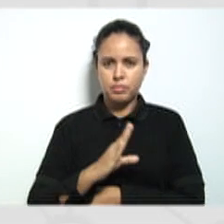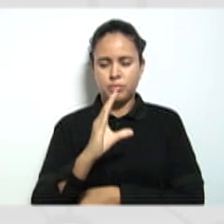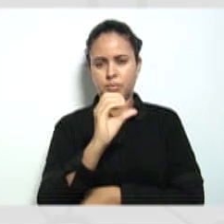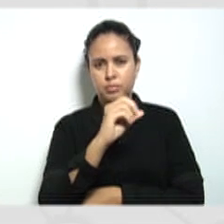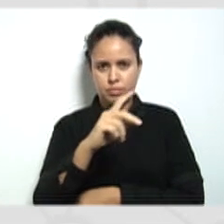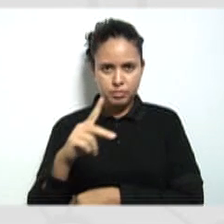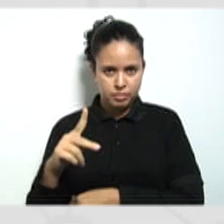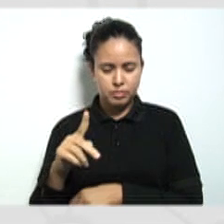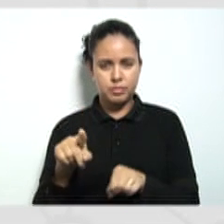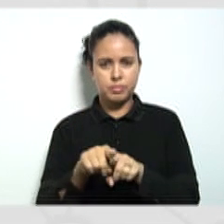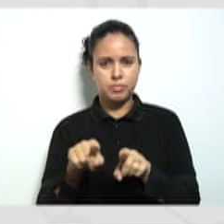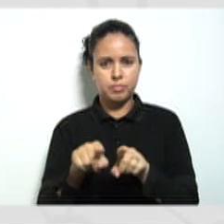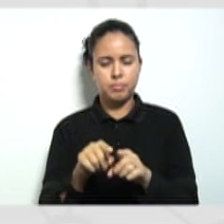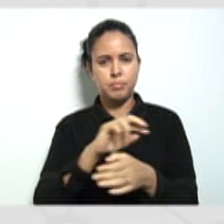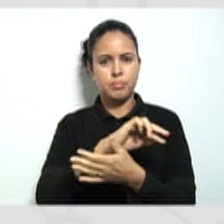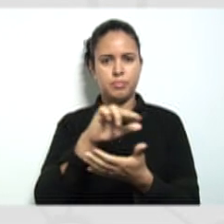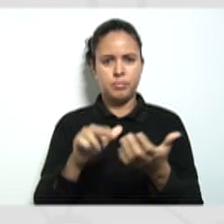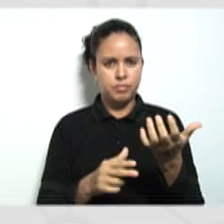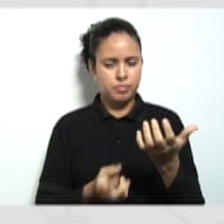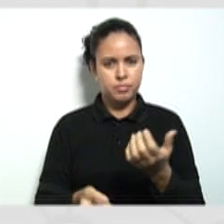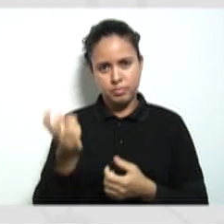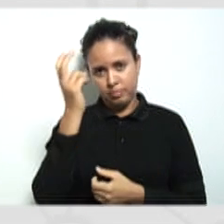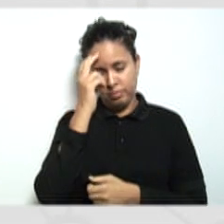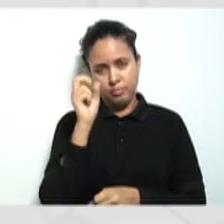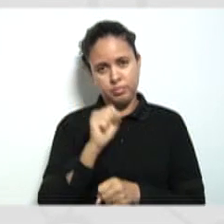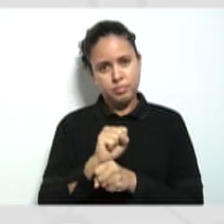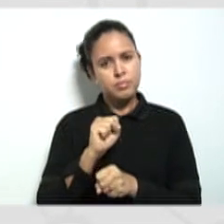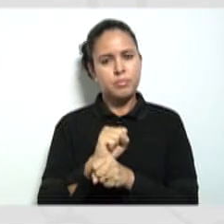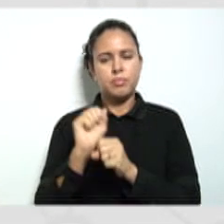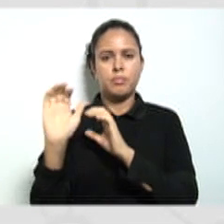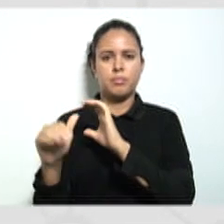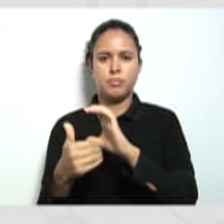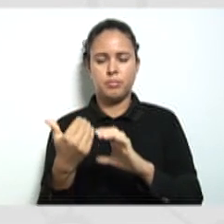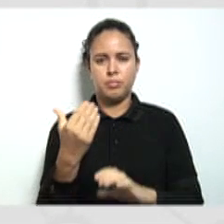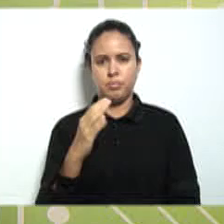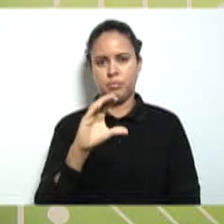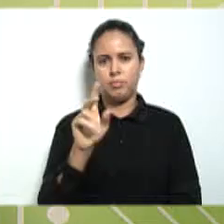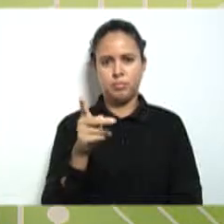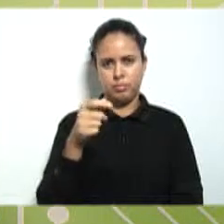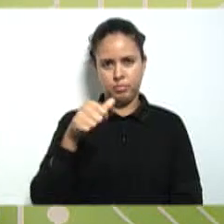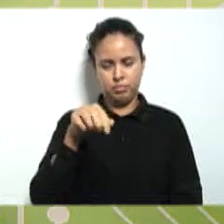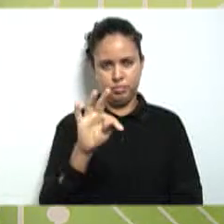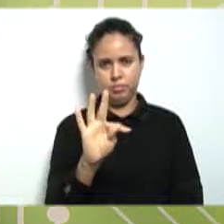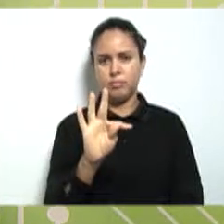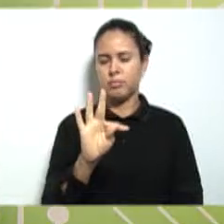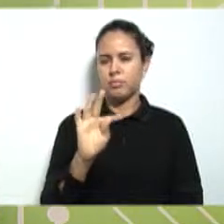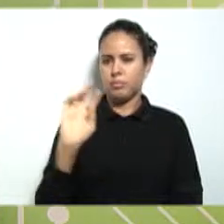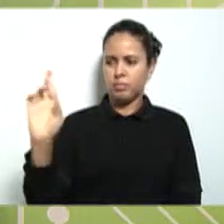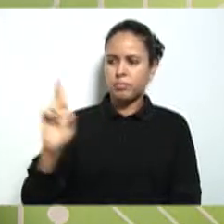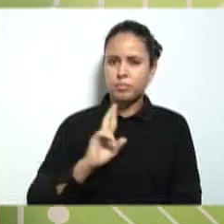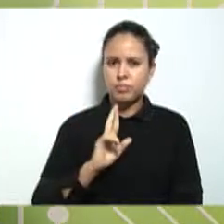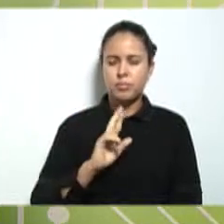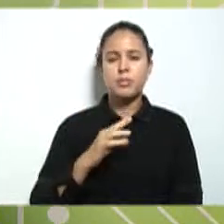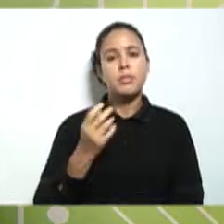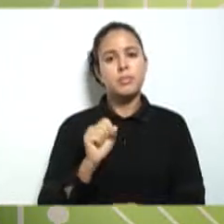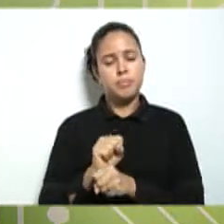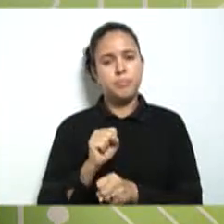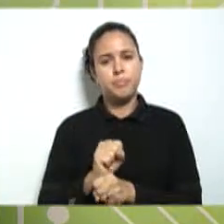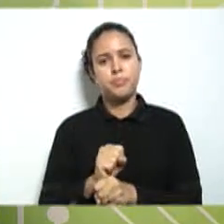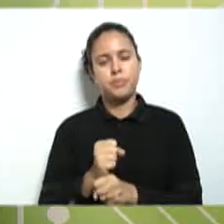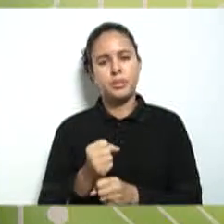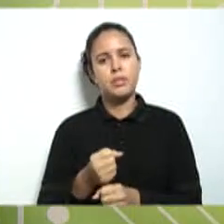e a questão da diversidade cultural. A gente aguarda a sua participação no chat, nós queremos ver a sua resposta. E enquanto vão chegando as respostas,